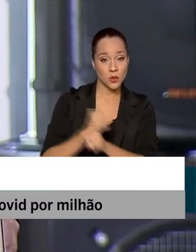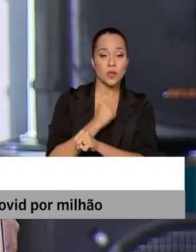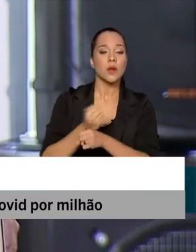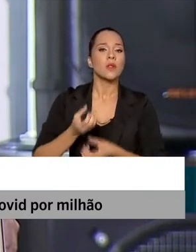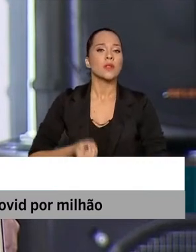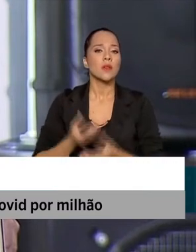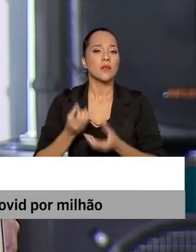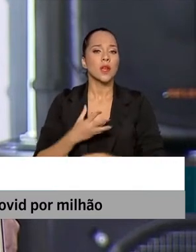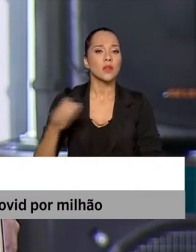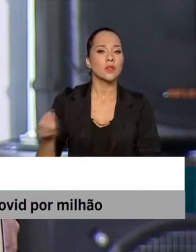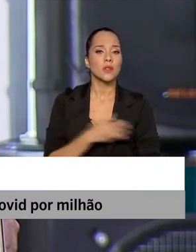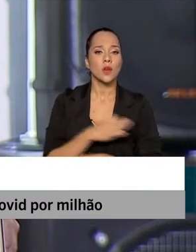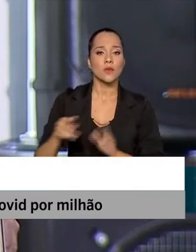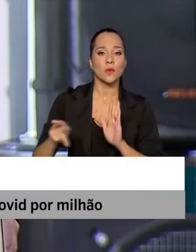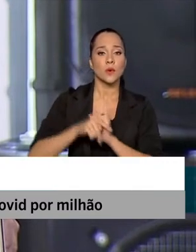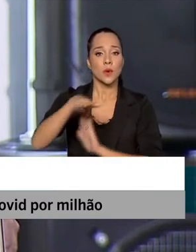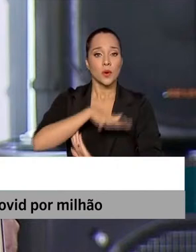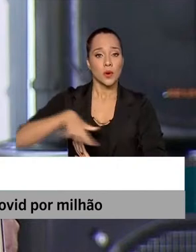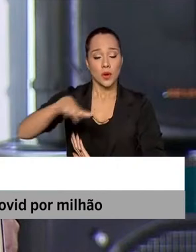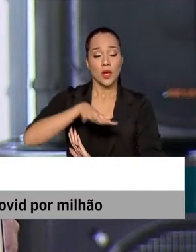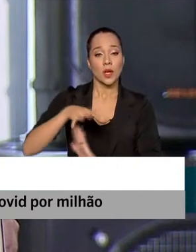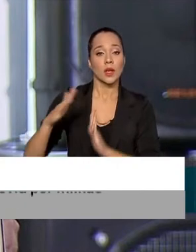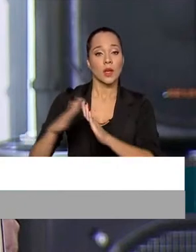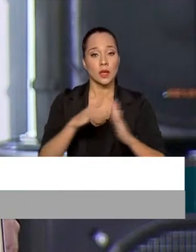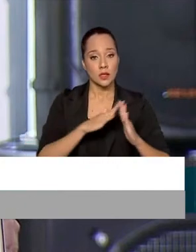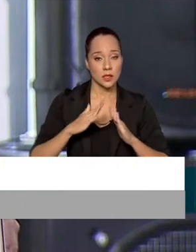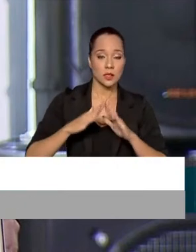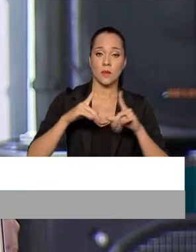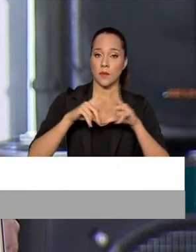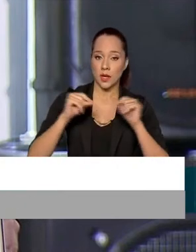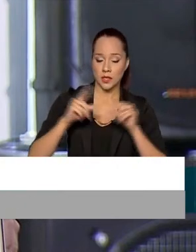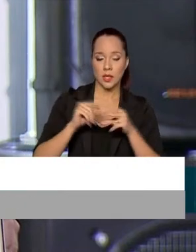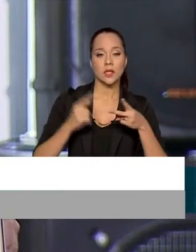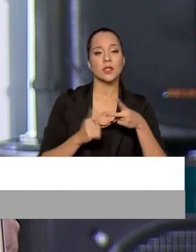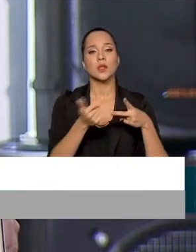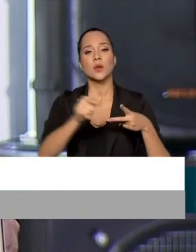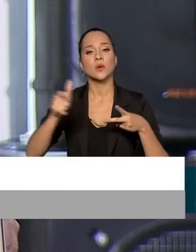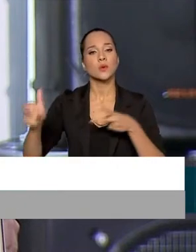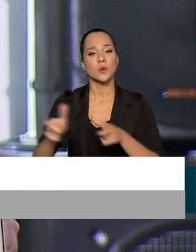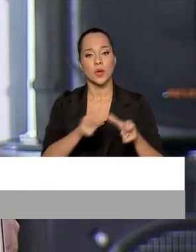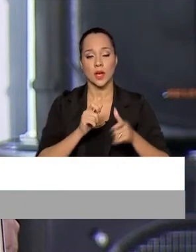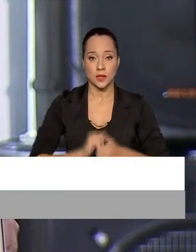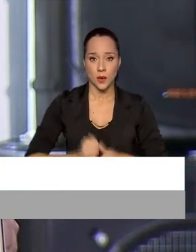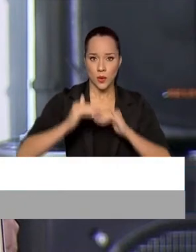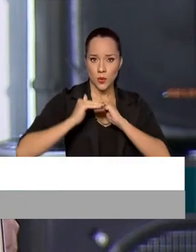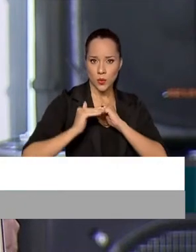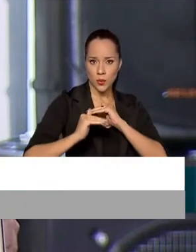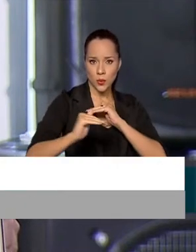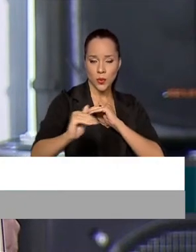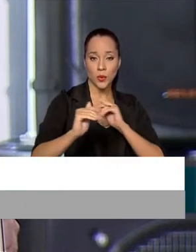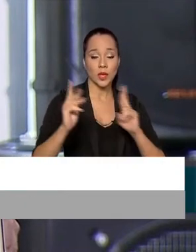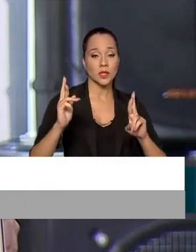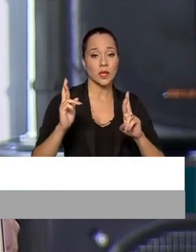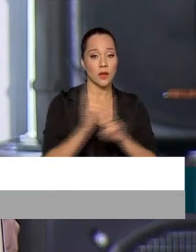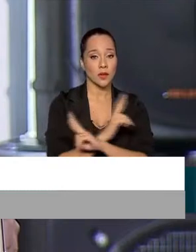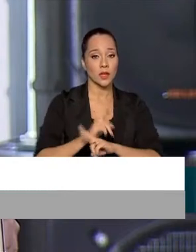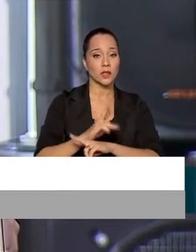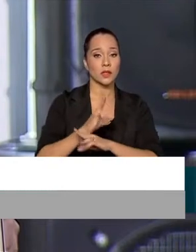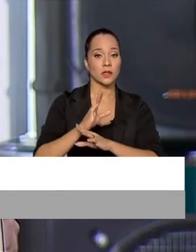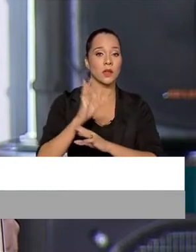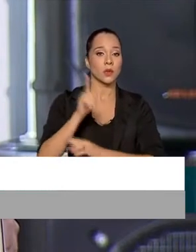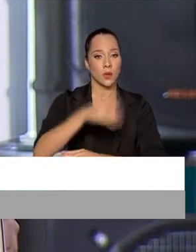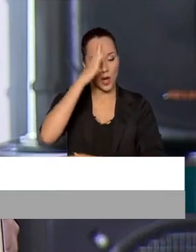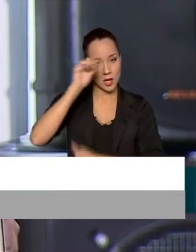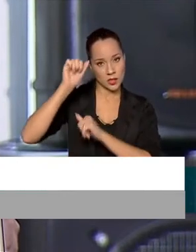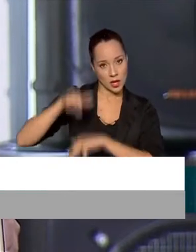entrega de novos próprios nacionais residenciais em Brasília e em outras guarnições. O asfaltamento das avenidas do Exército e Duque de